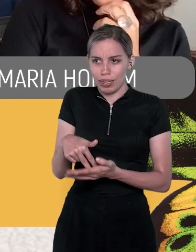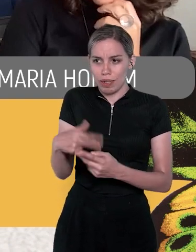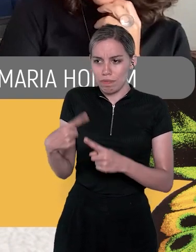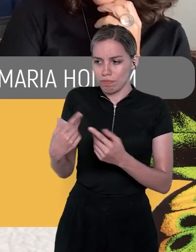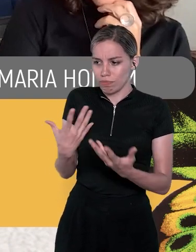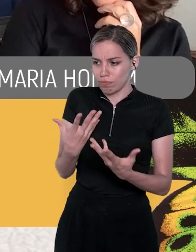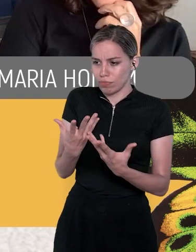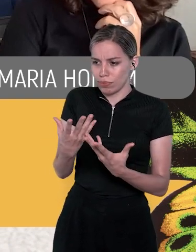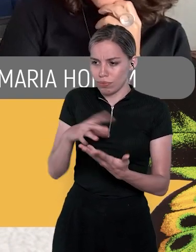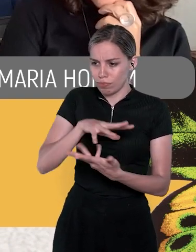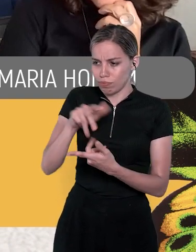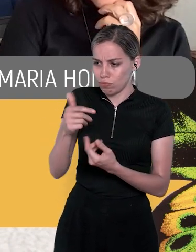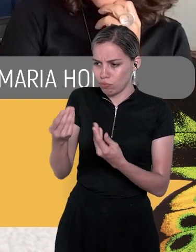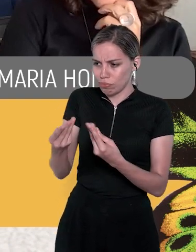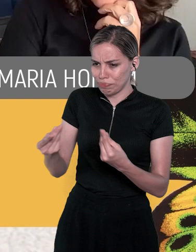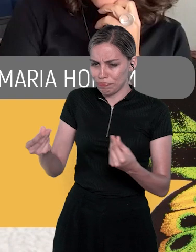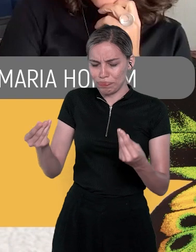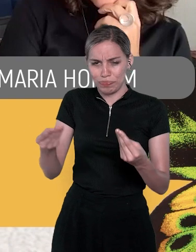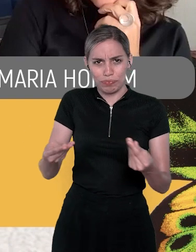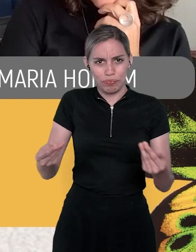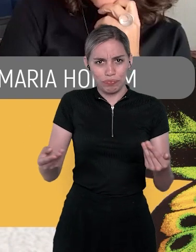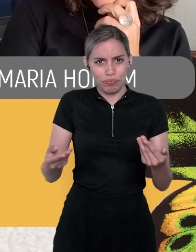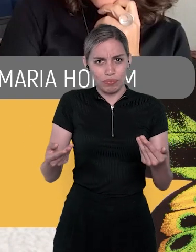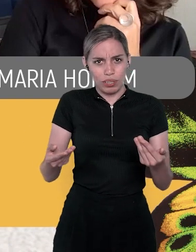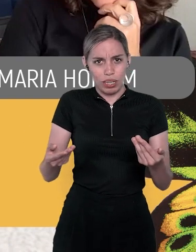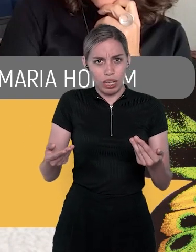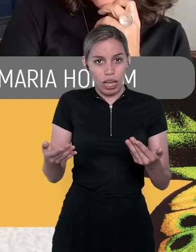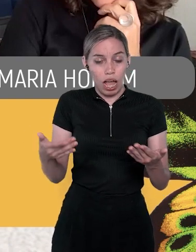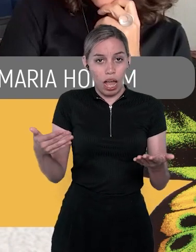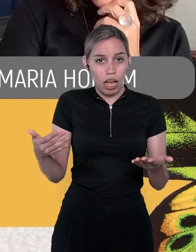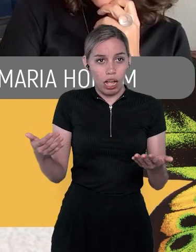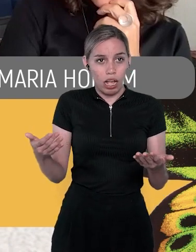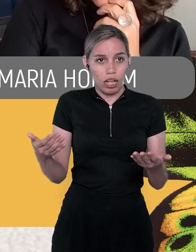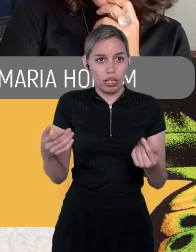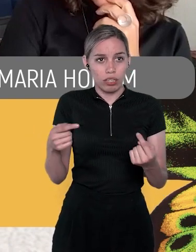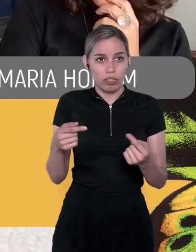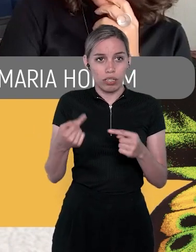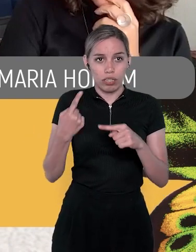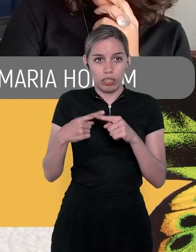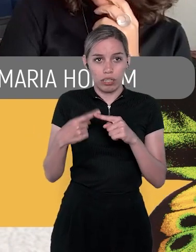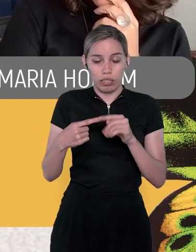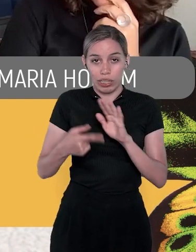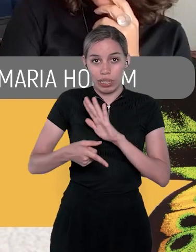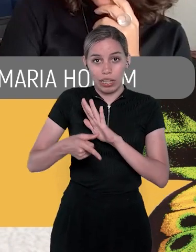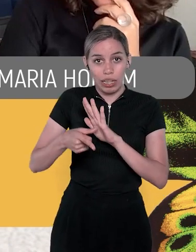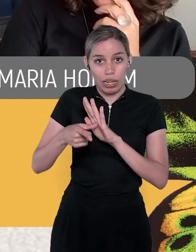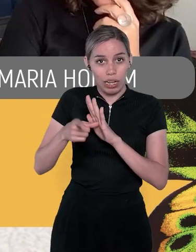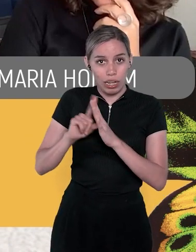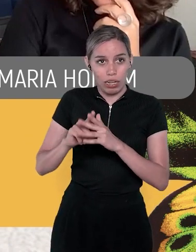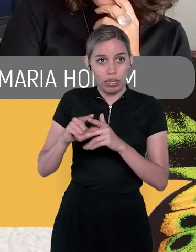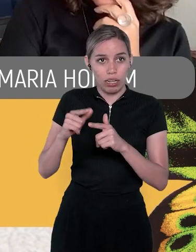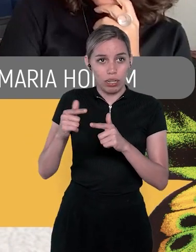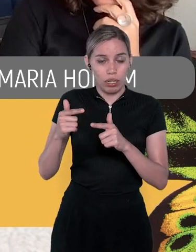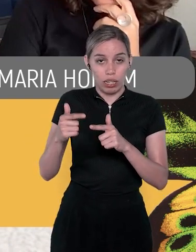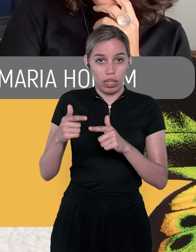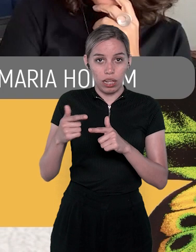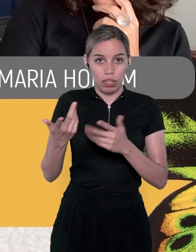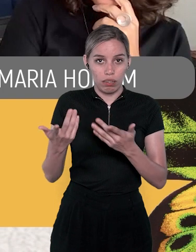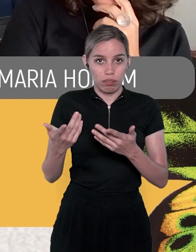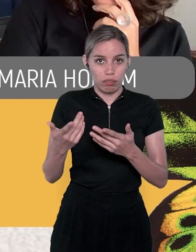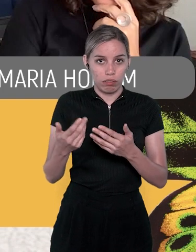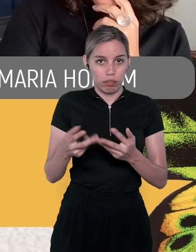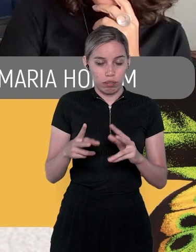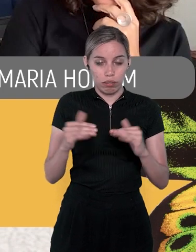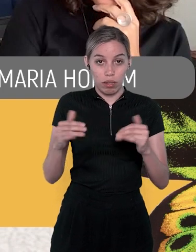se equilibrar nele da forma como você se equilibrava antes. Para mim, isso é a matéria-prima dos problemas que a gente